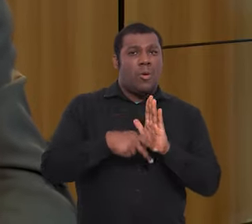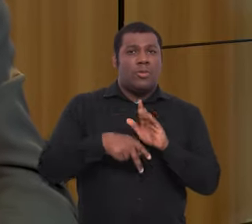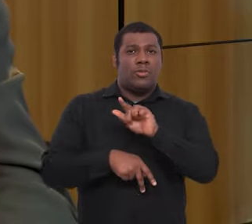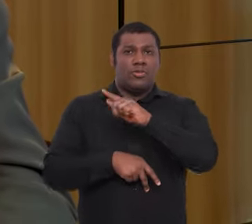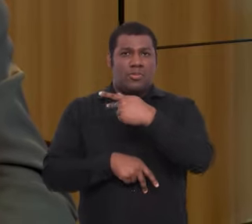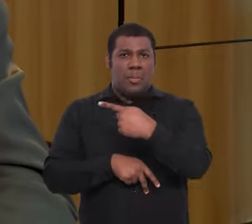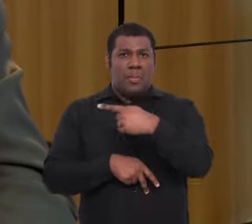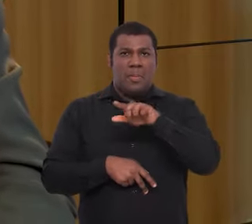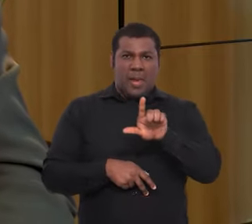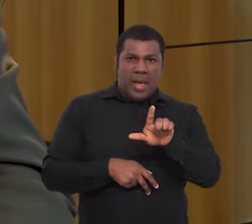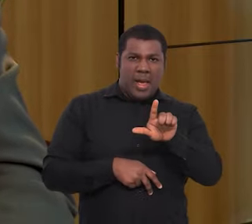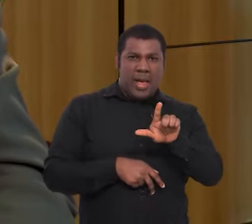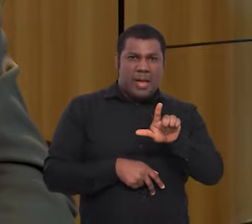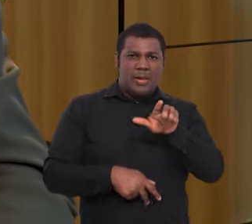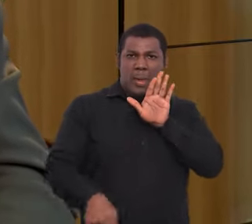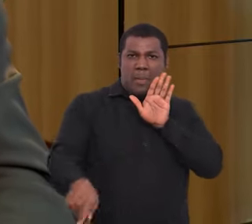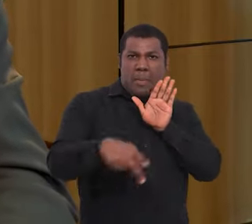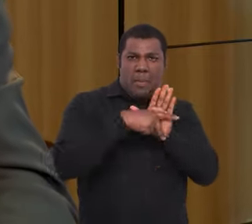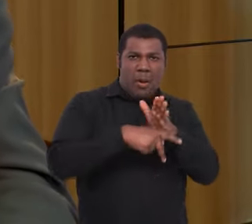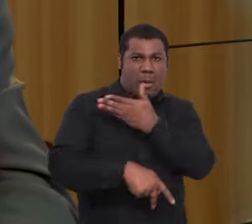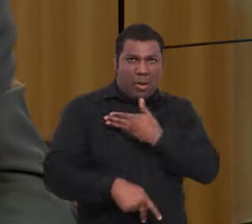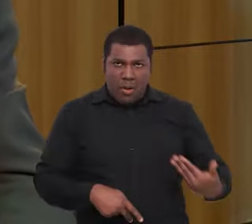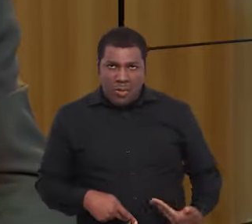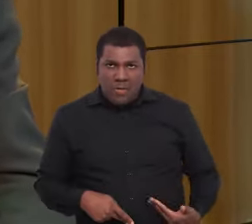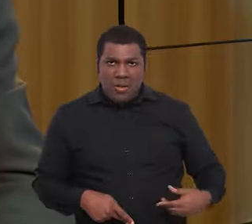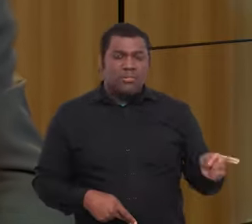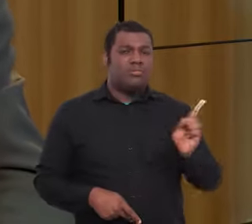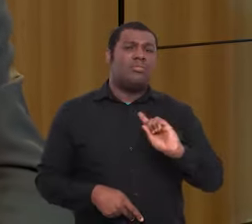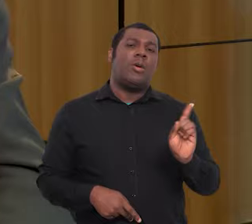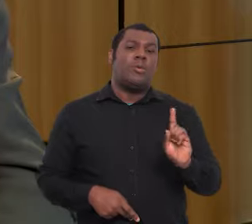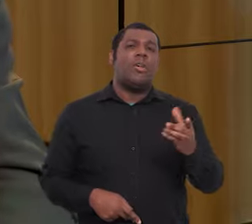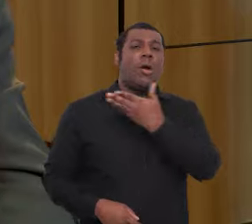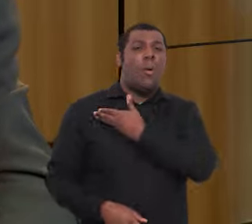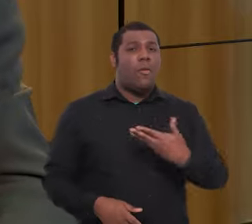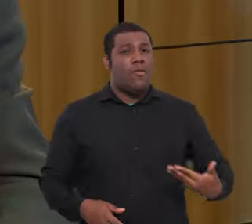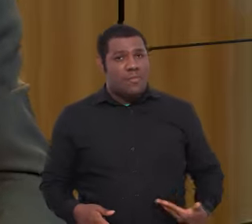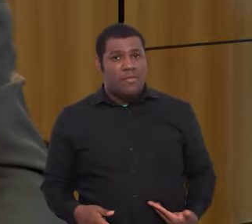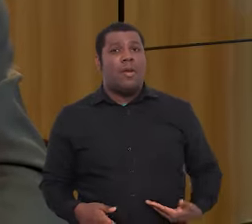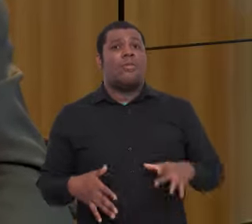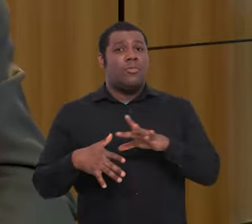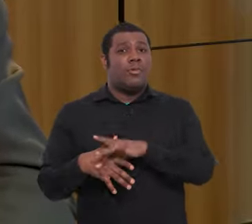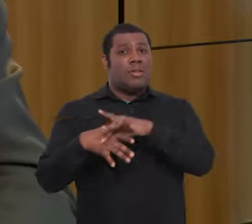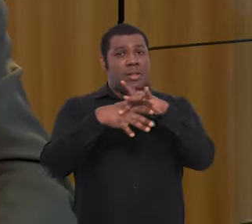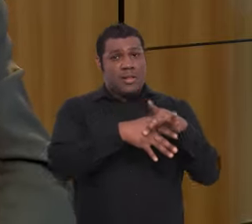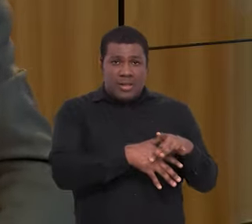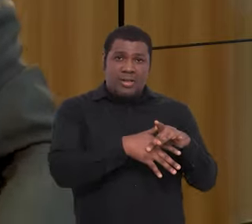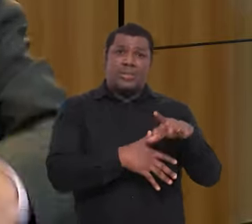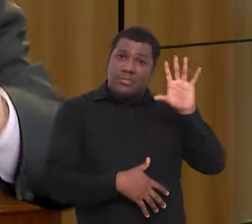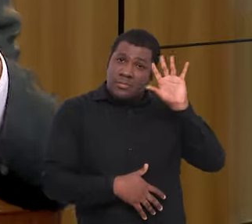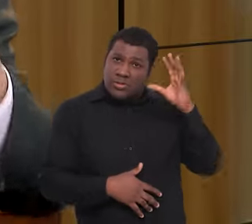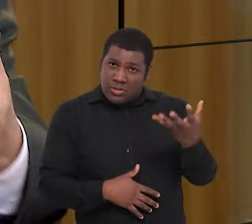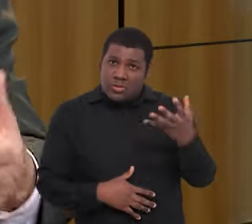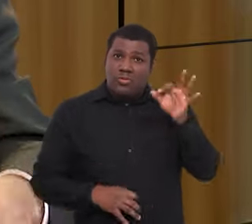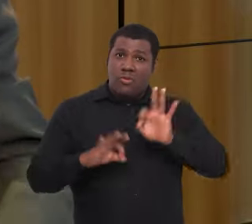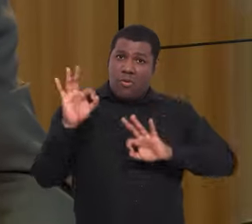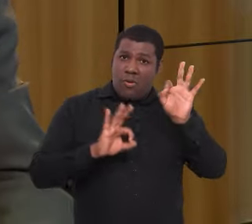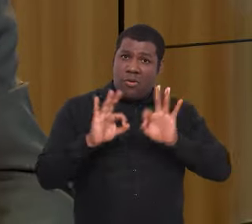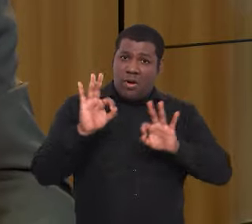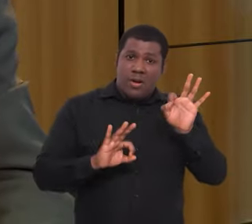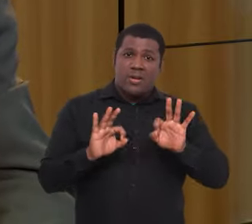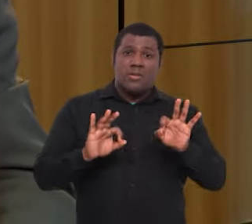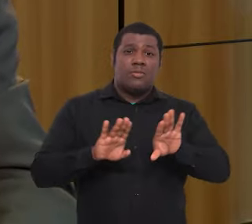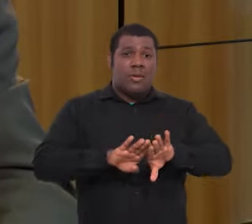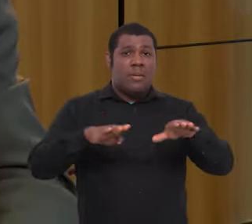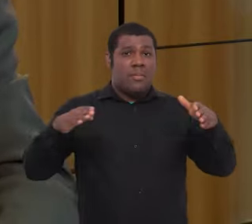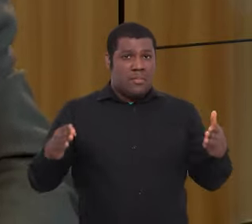de lei do governo por e simples o governo liderou e intermediou provocou organizou esta